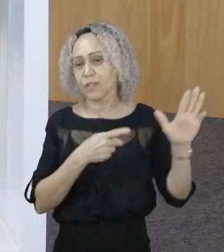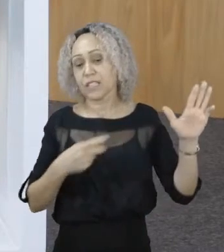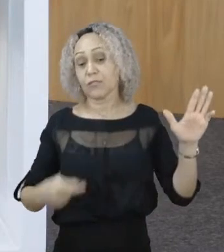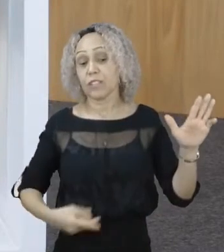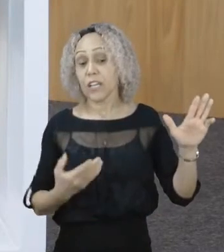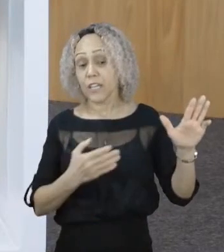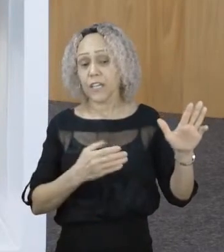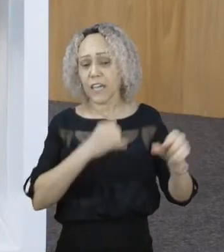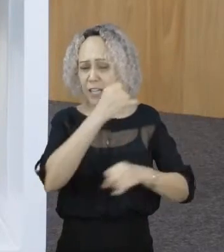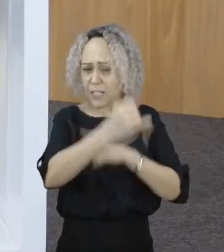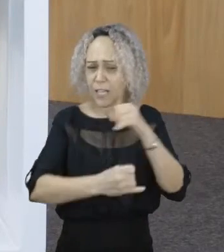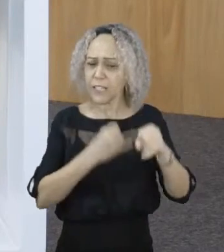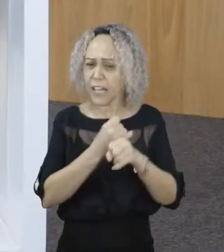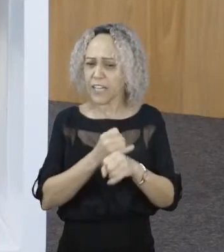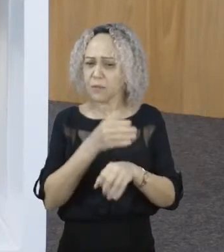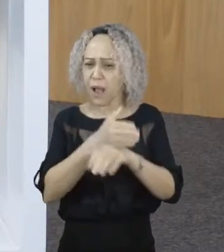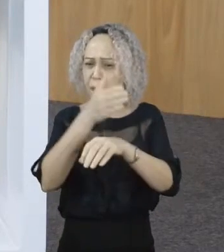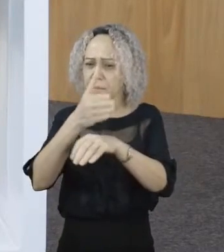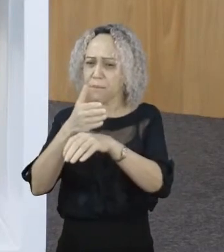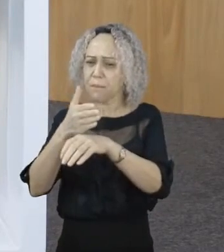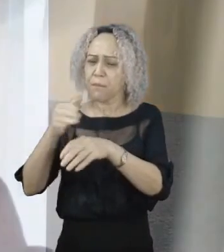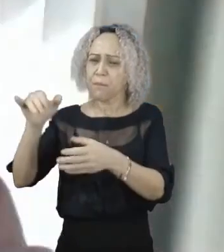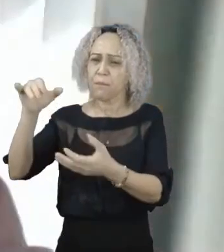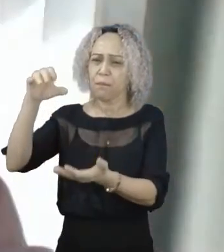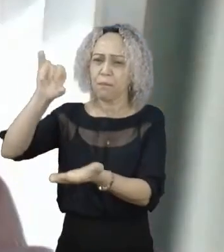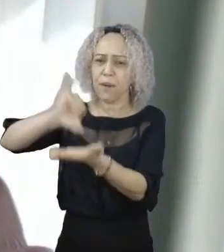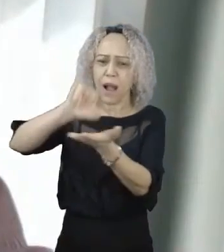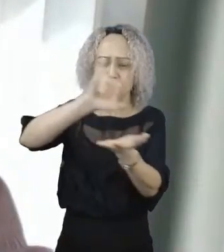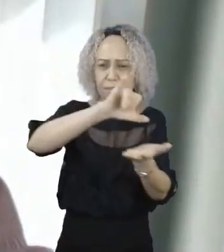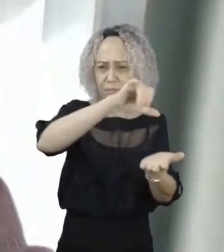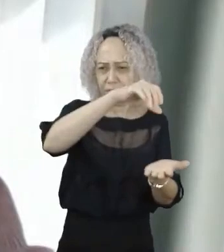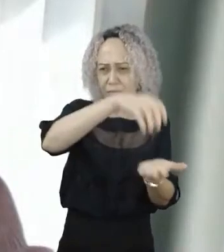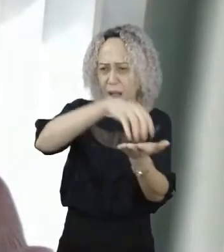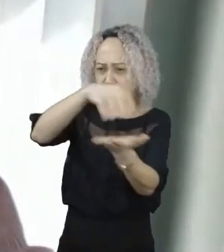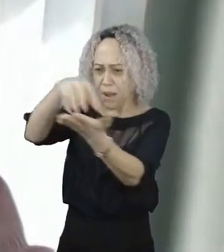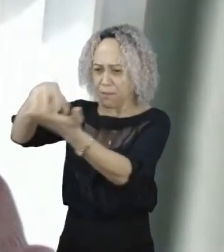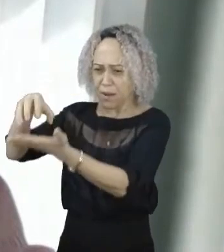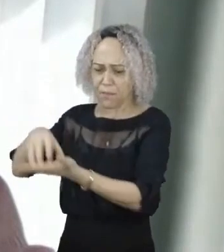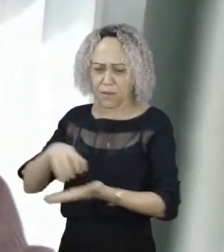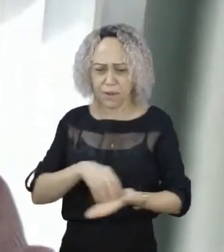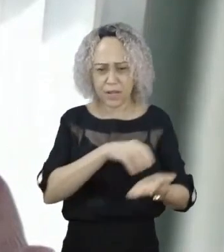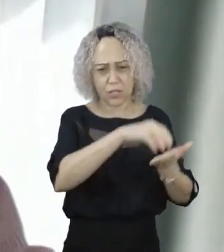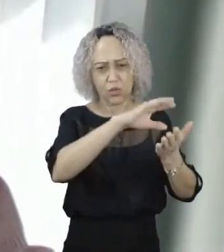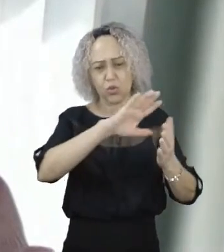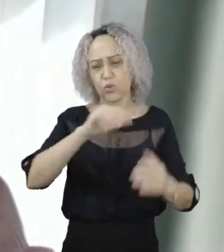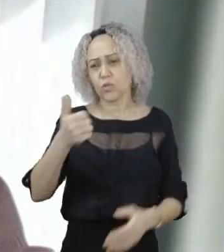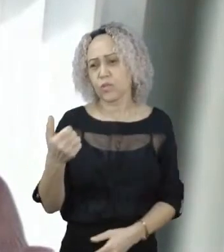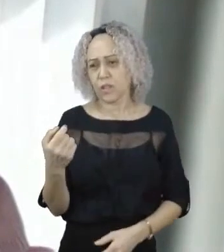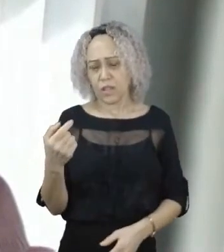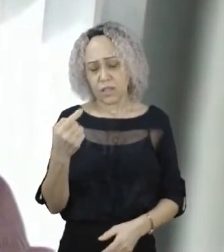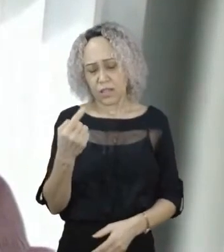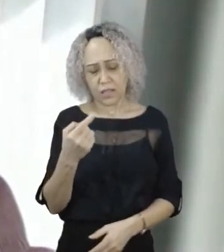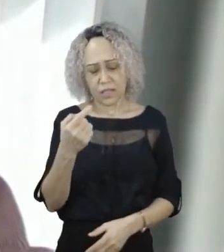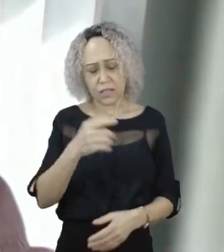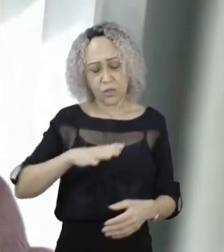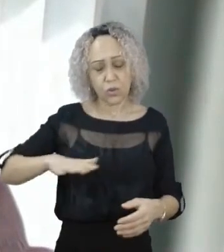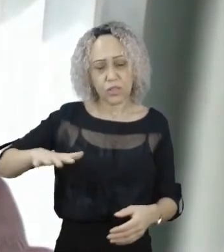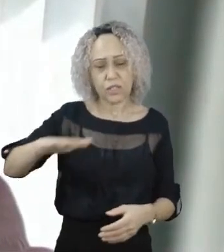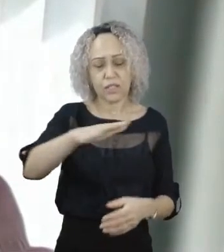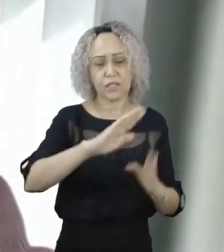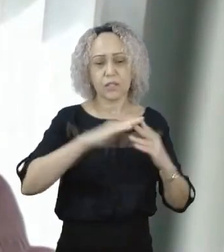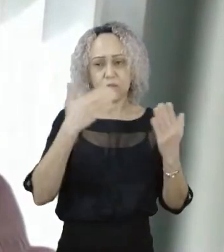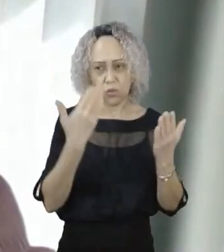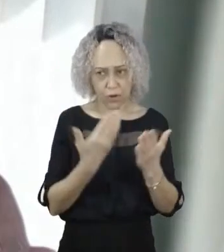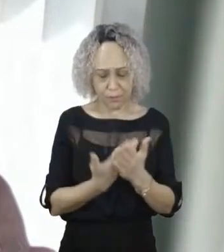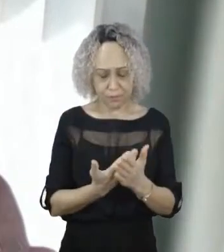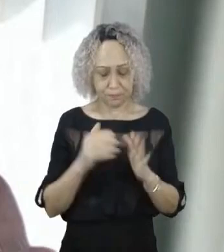escolas? De uma forma bastante proveitosa e positiva. Eu retomo mais uma vez o exemplo da